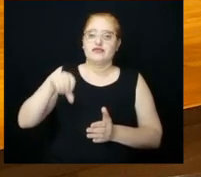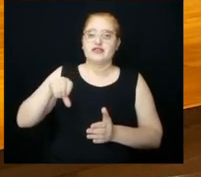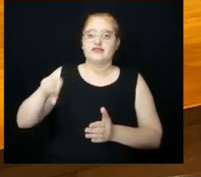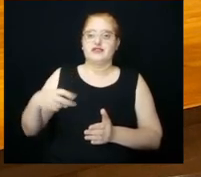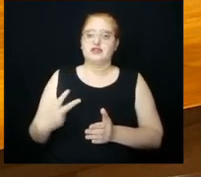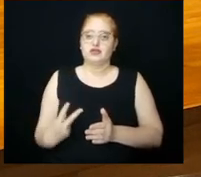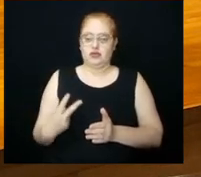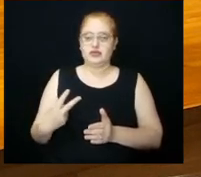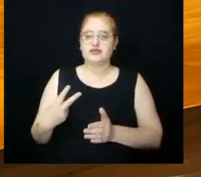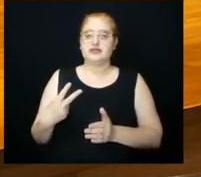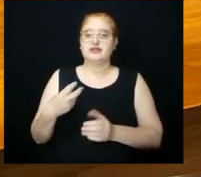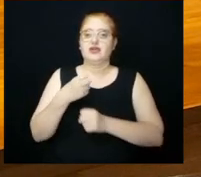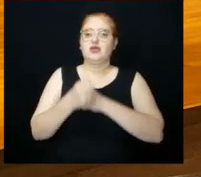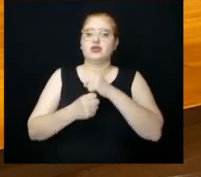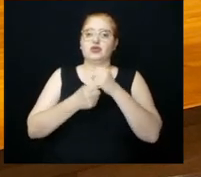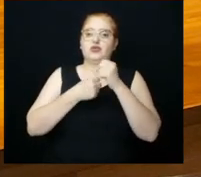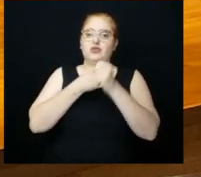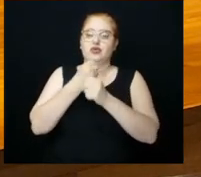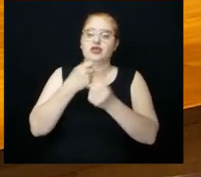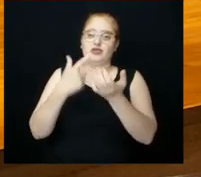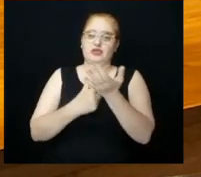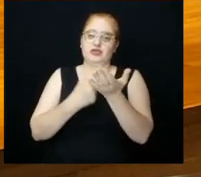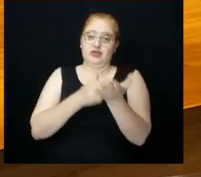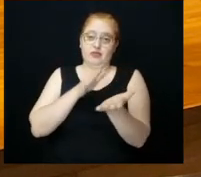1992, ano em que essa obra é publicada,